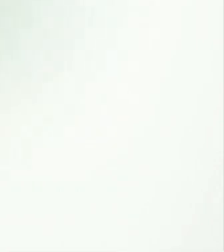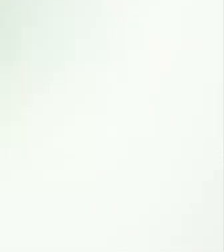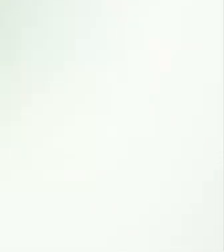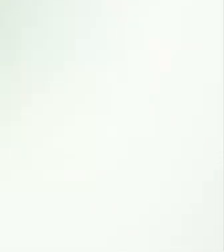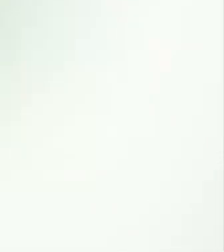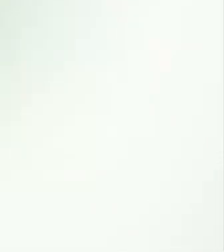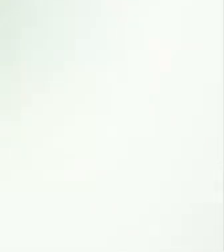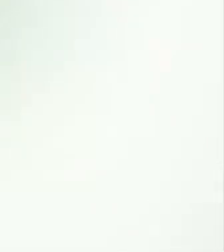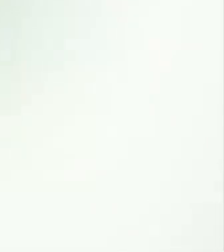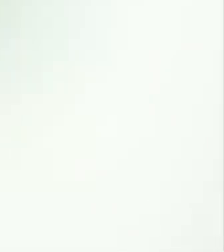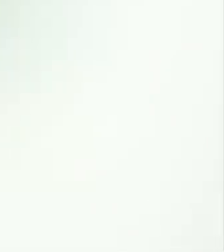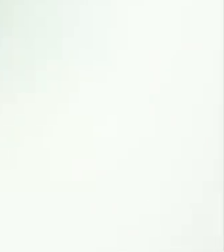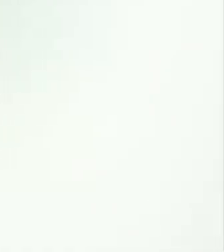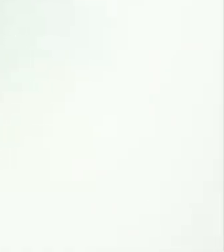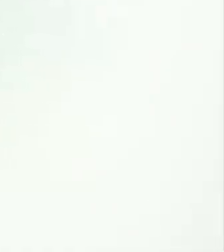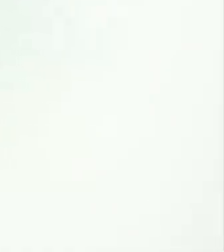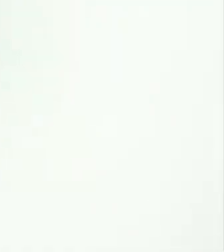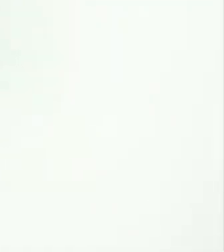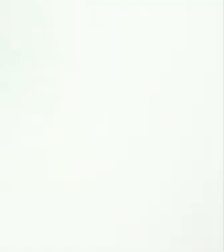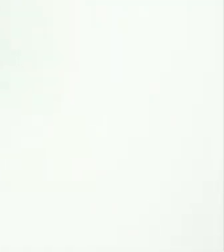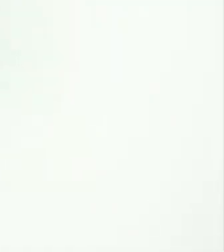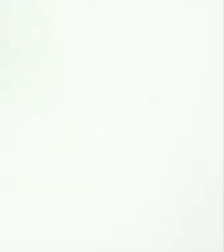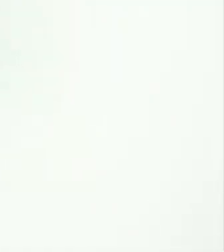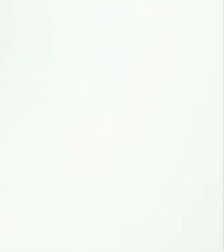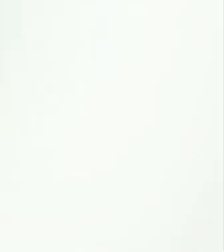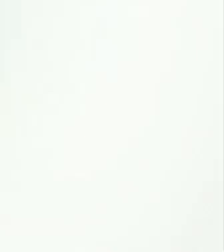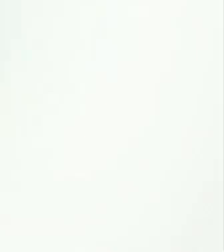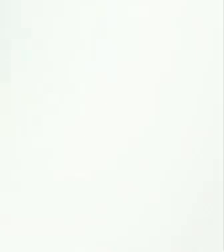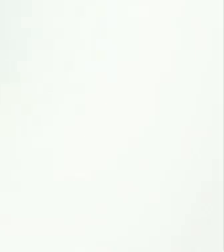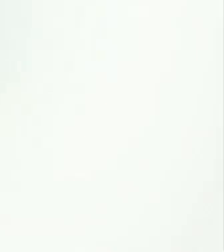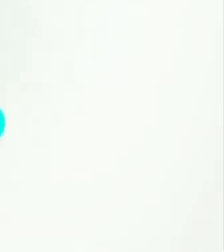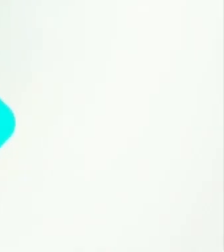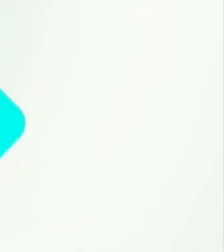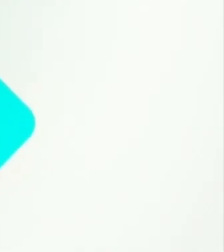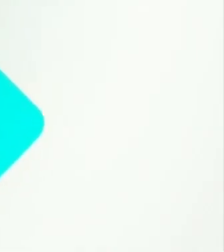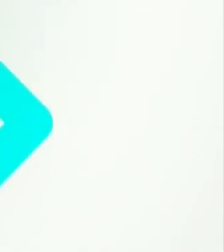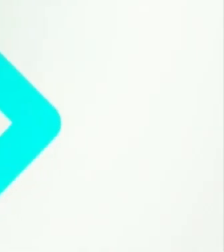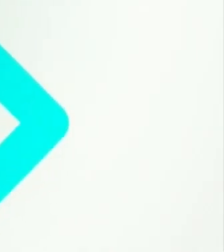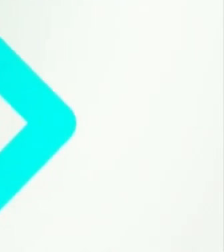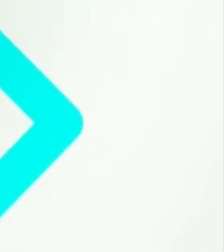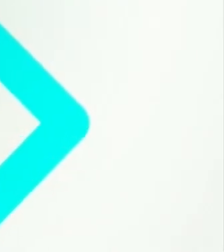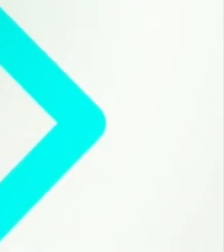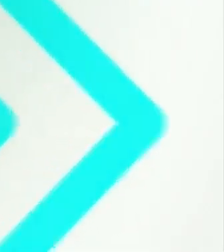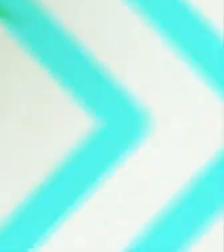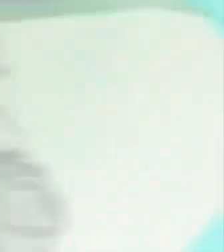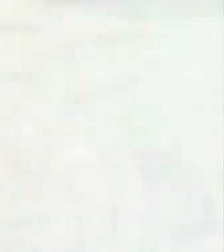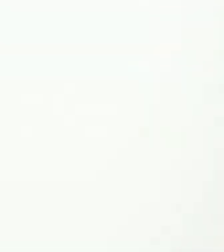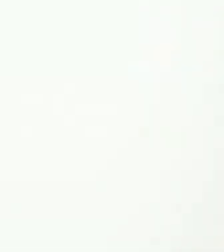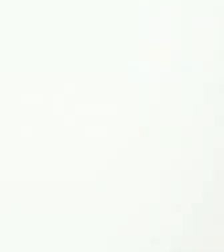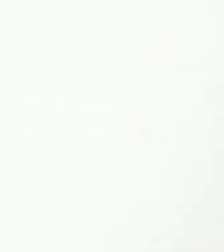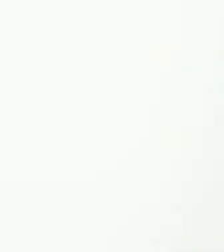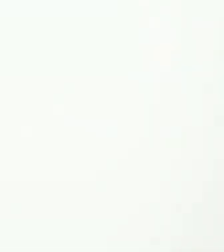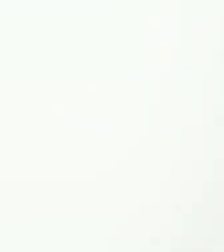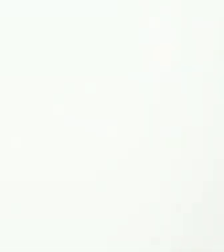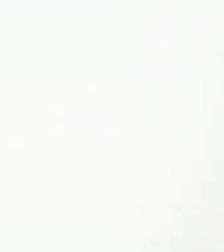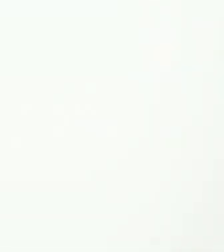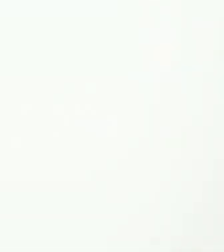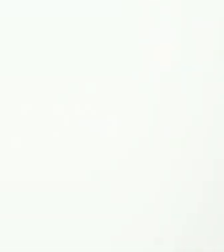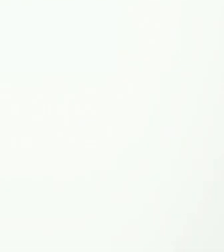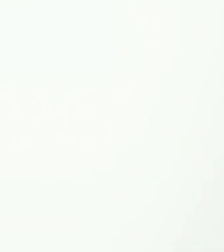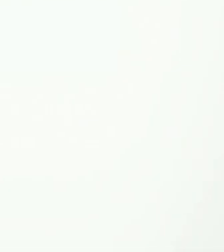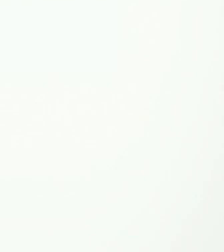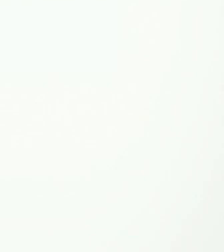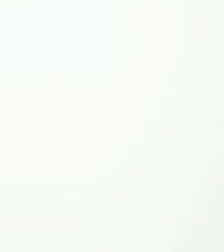mandioca, laranja e abacaxi. Também são destaque a criação de gado de corte e a produção de leite. O fato de estar